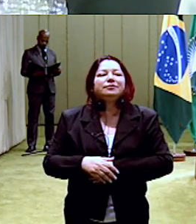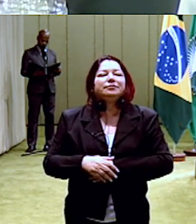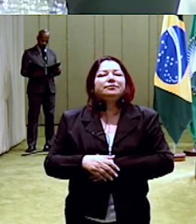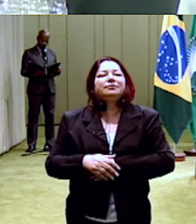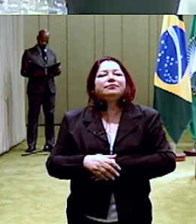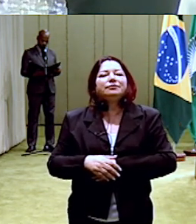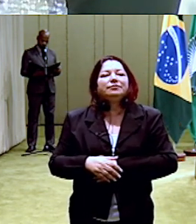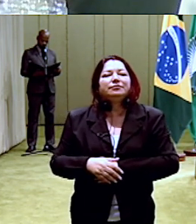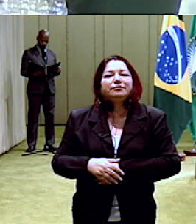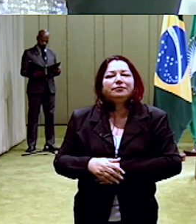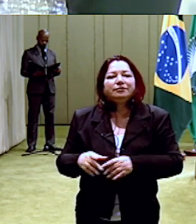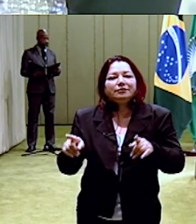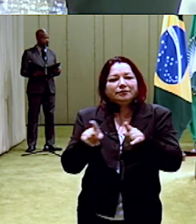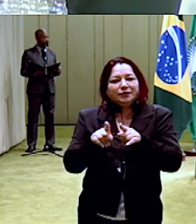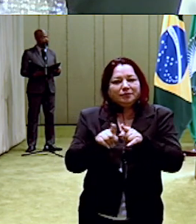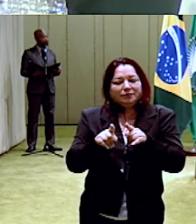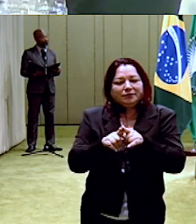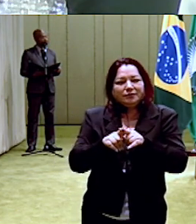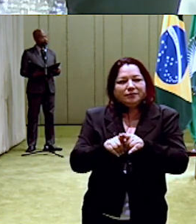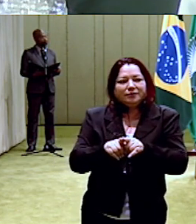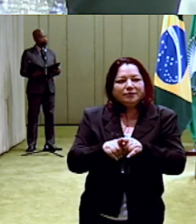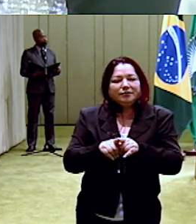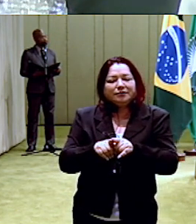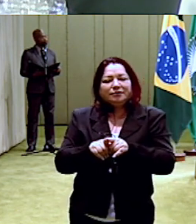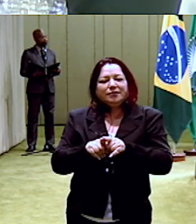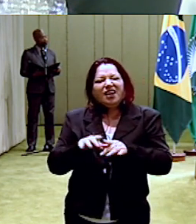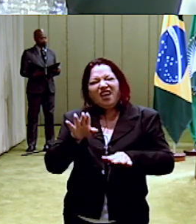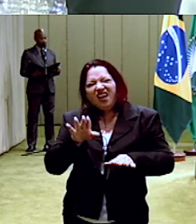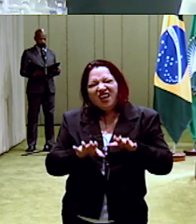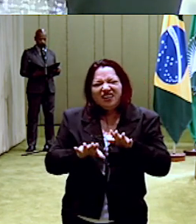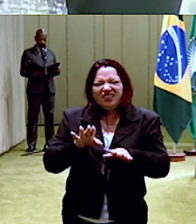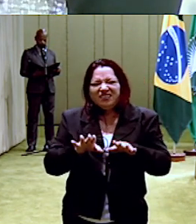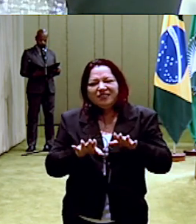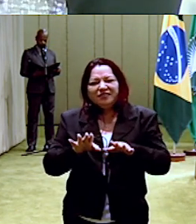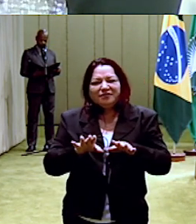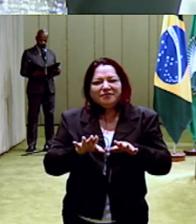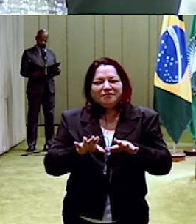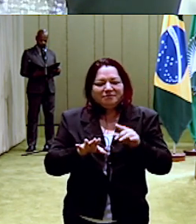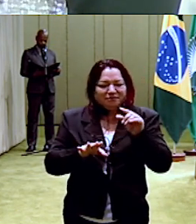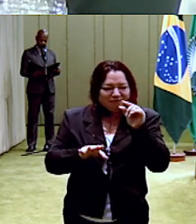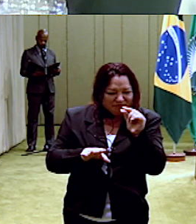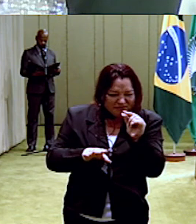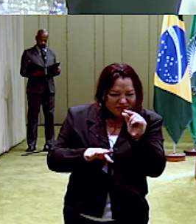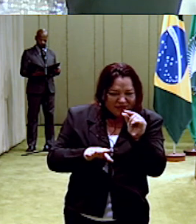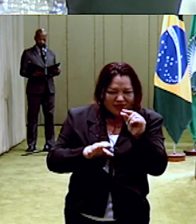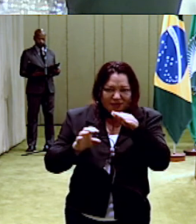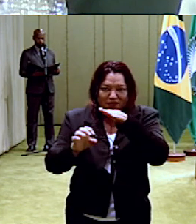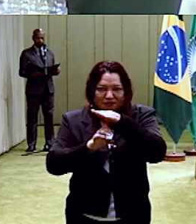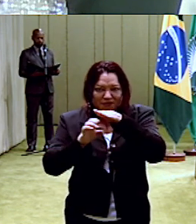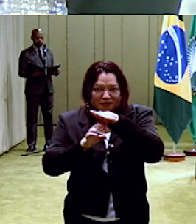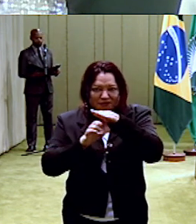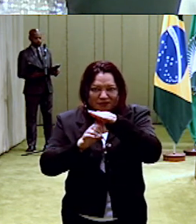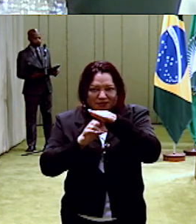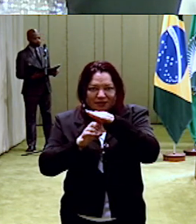amigos. Segundo, queria só mencionar, às vezes, um pequeno gesto de uma empresa